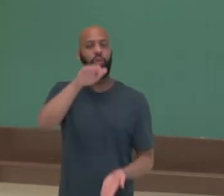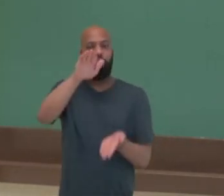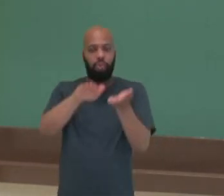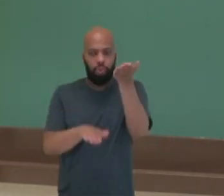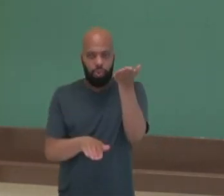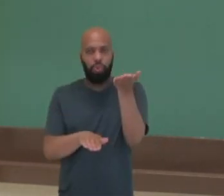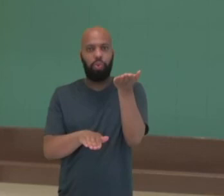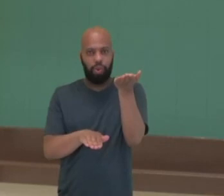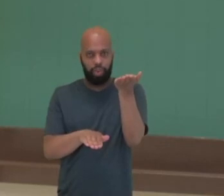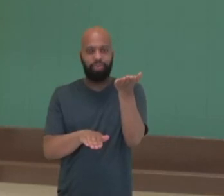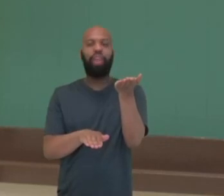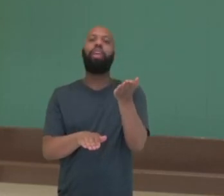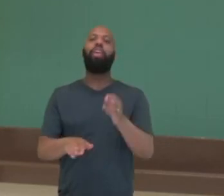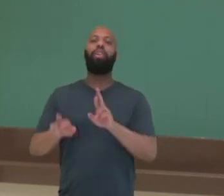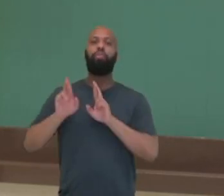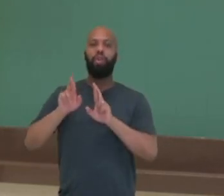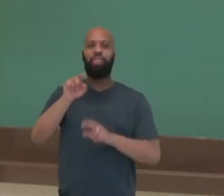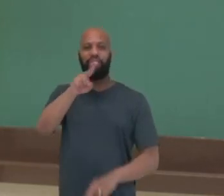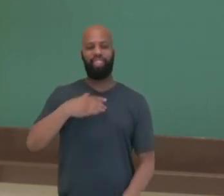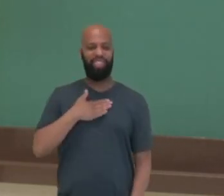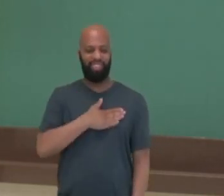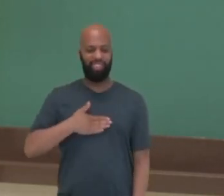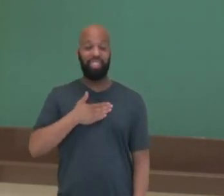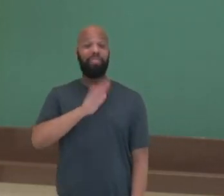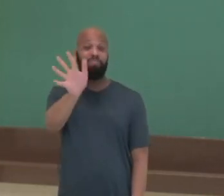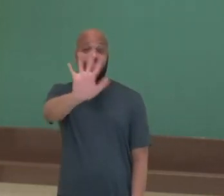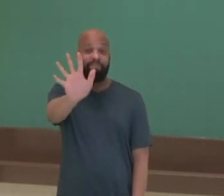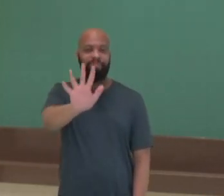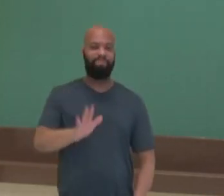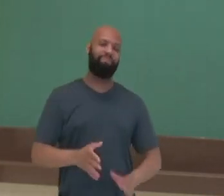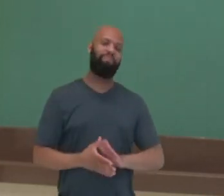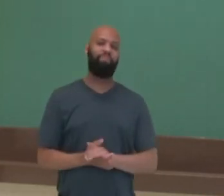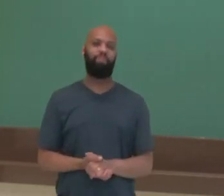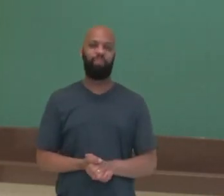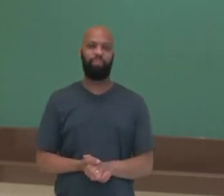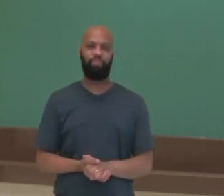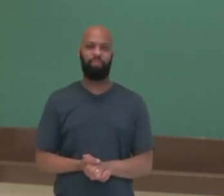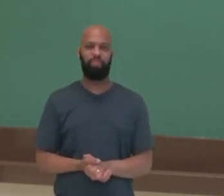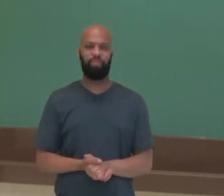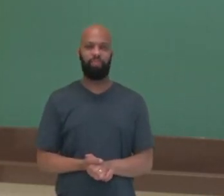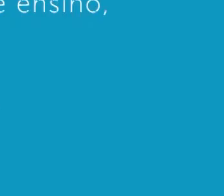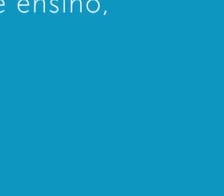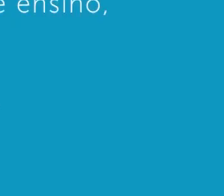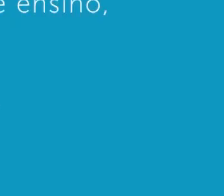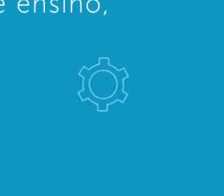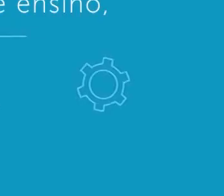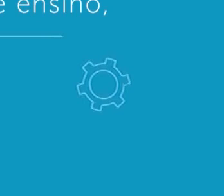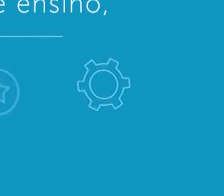inversamente proporcionais. Espero que vocês tenham gostado e até breve!